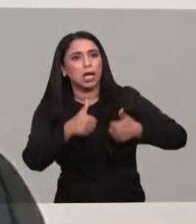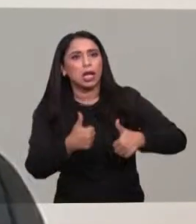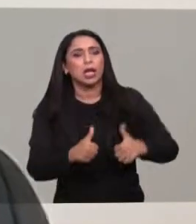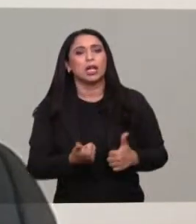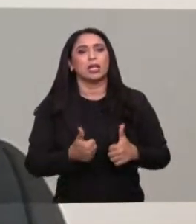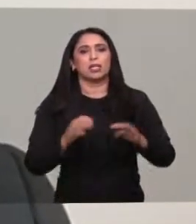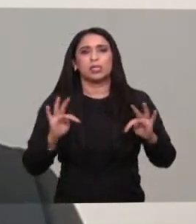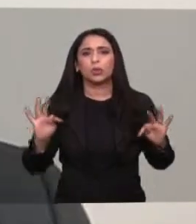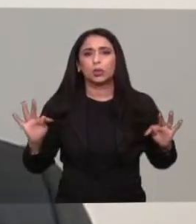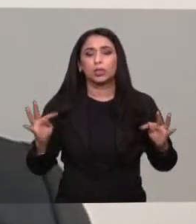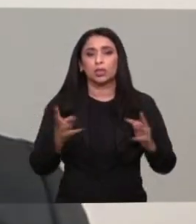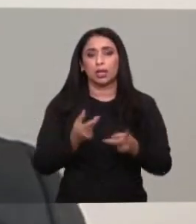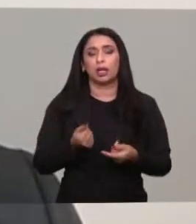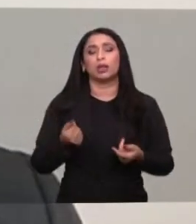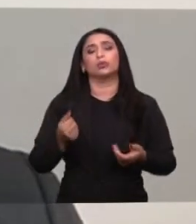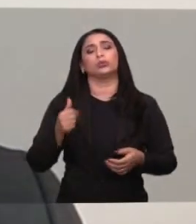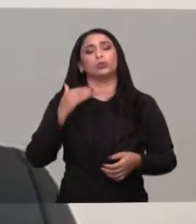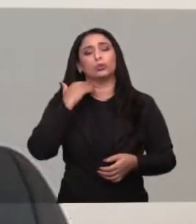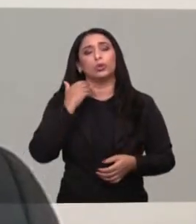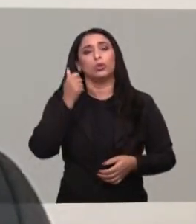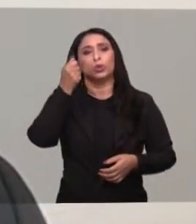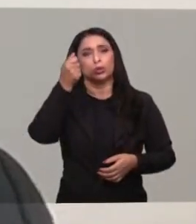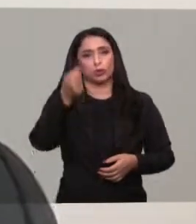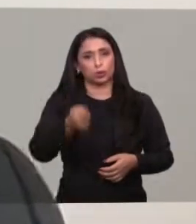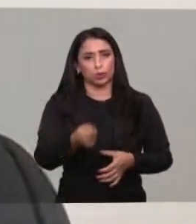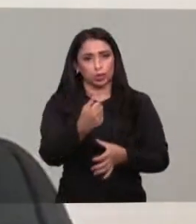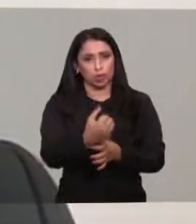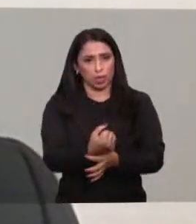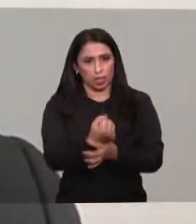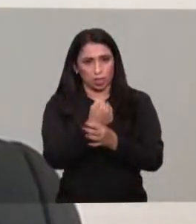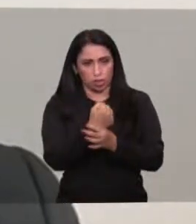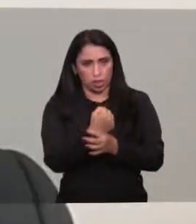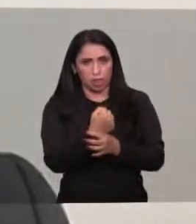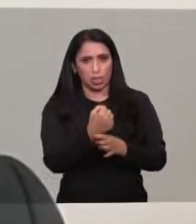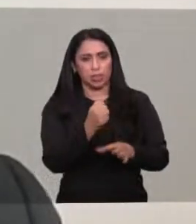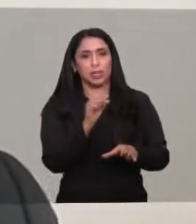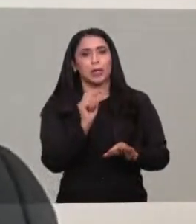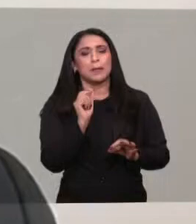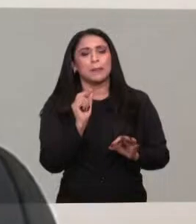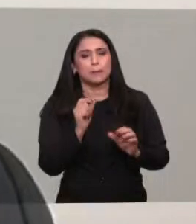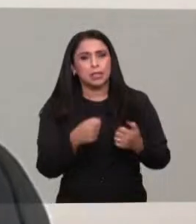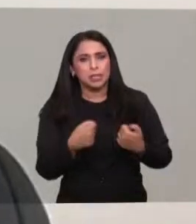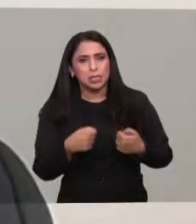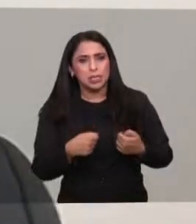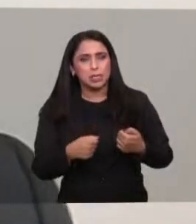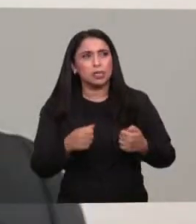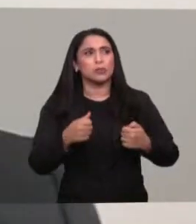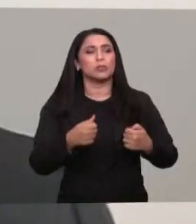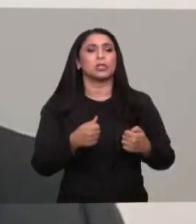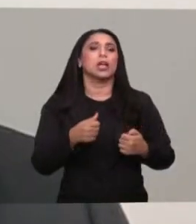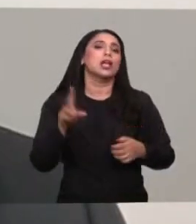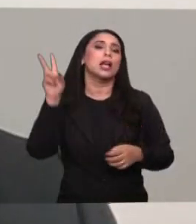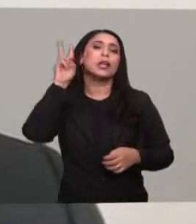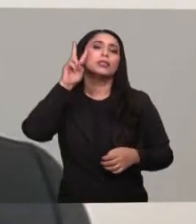das Garantias, precisamos lançar um breve olhar sobre nossa história.